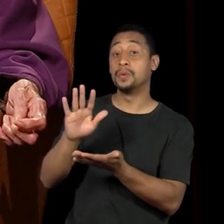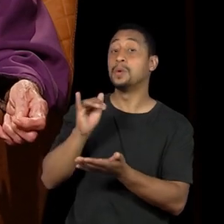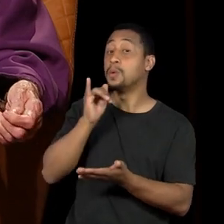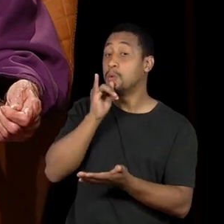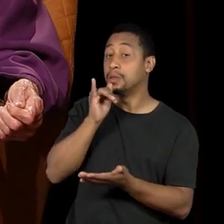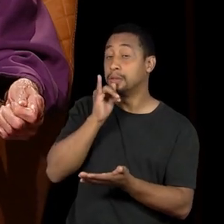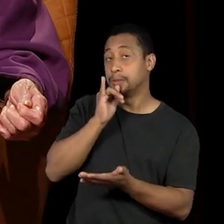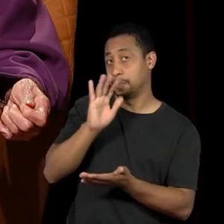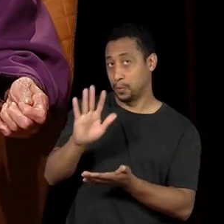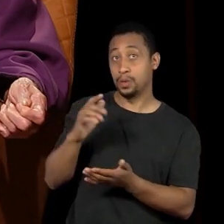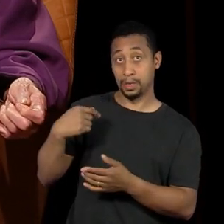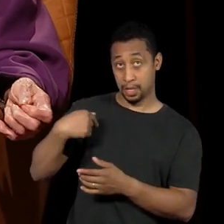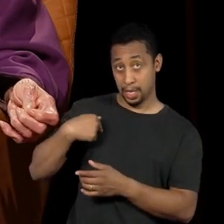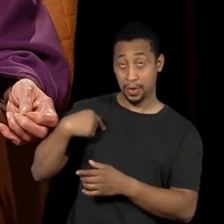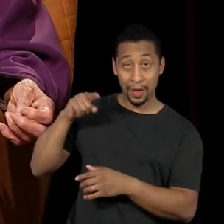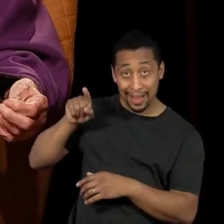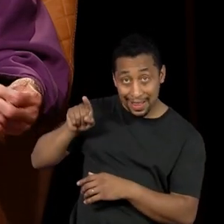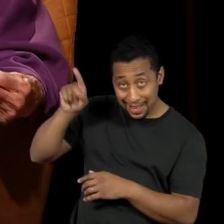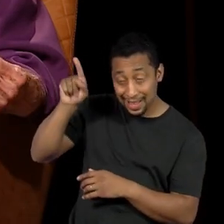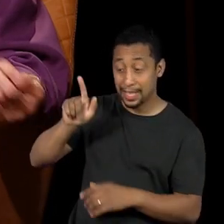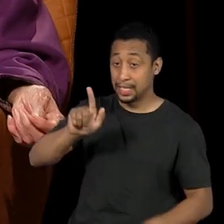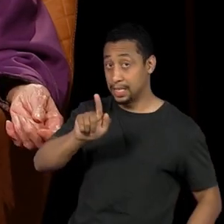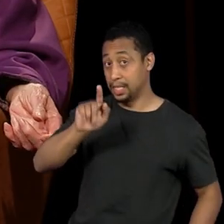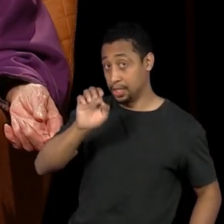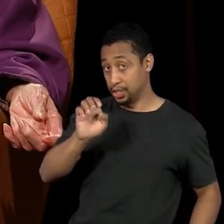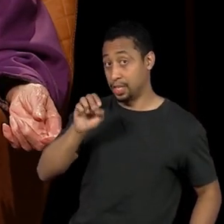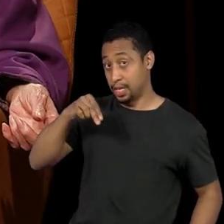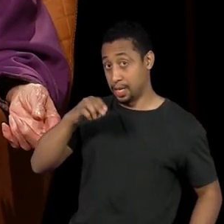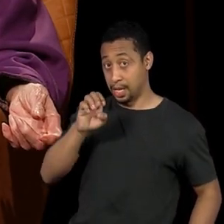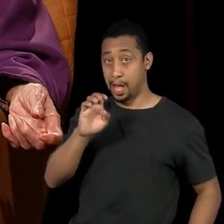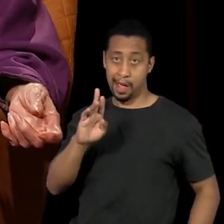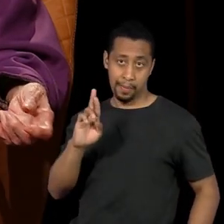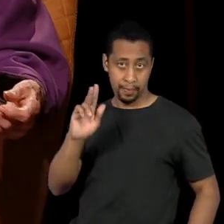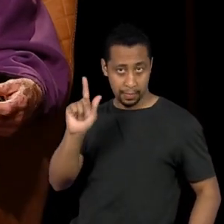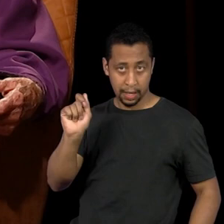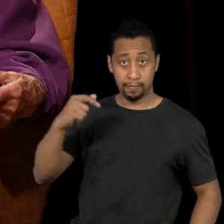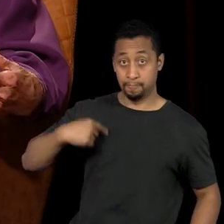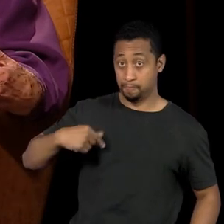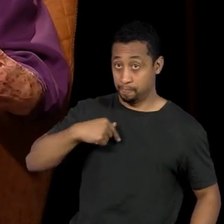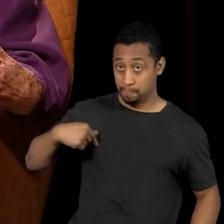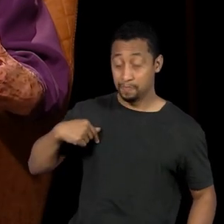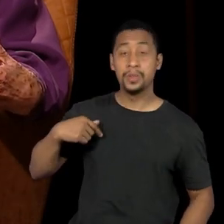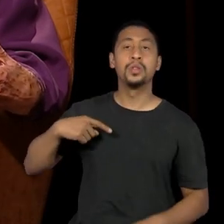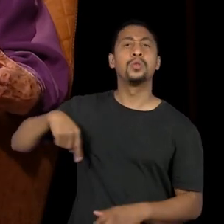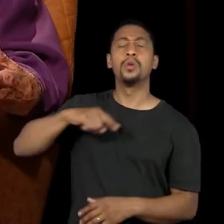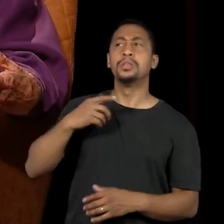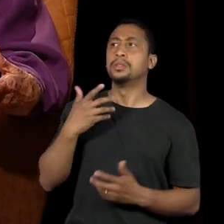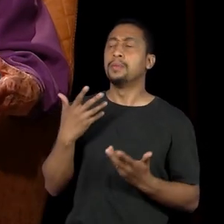em Genebra, a gente fazia muito ópera, né? Ópera